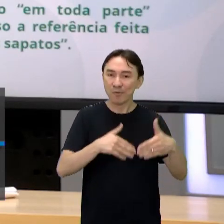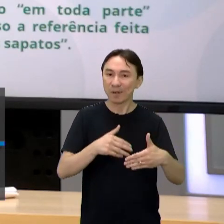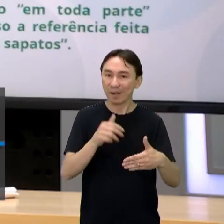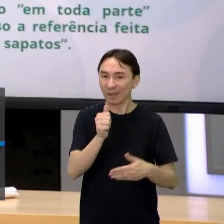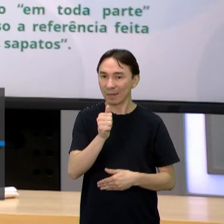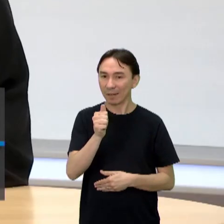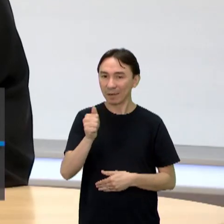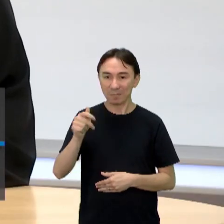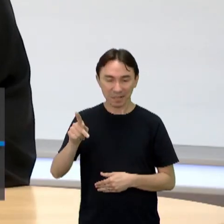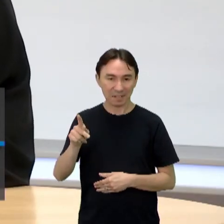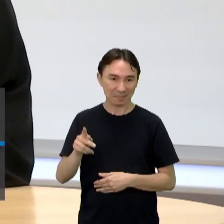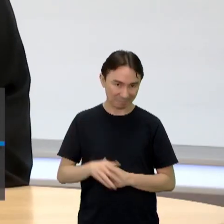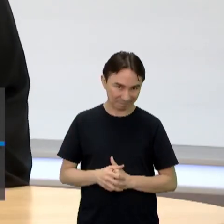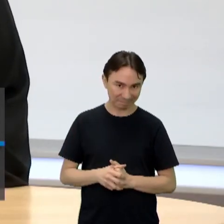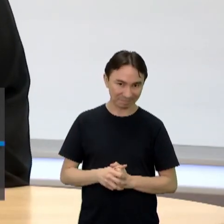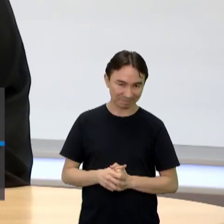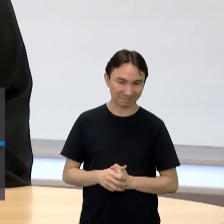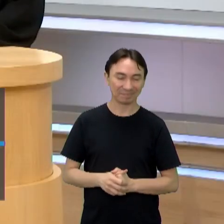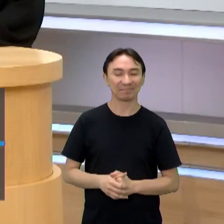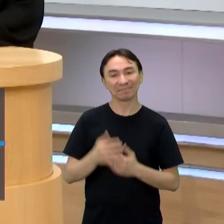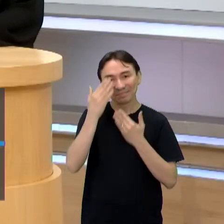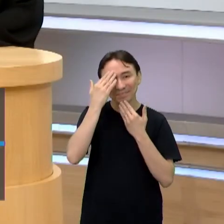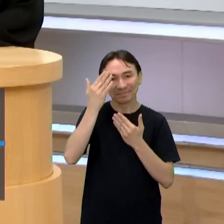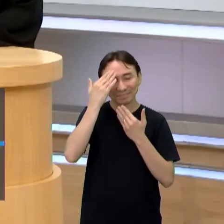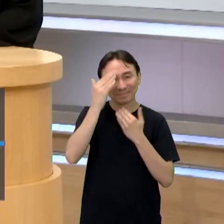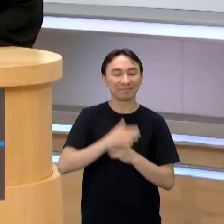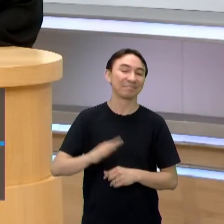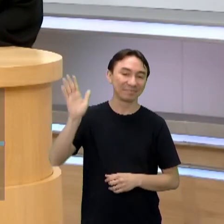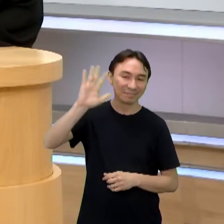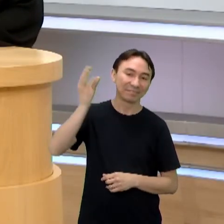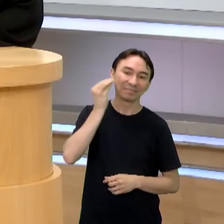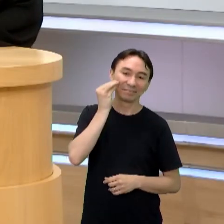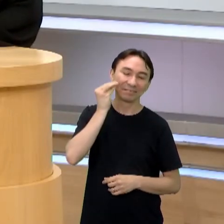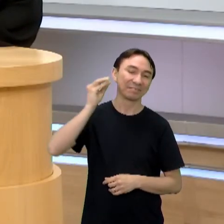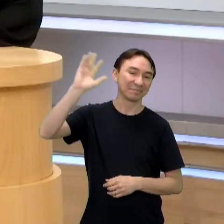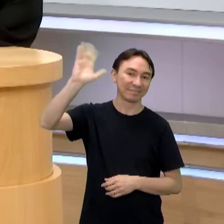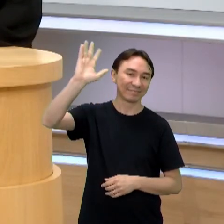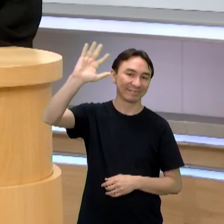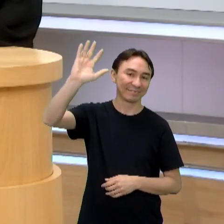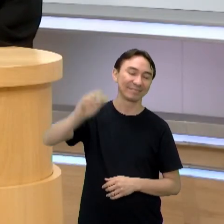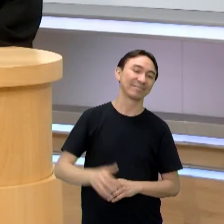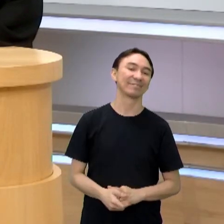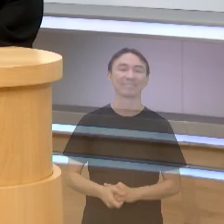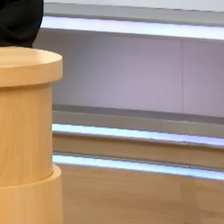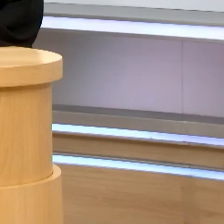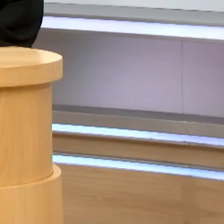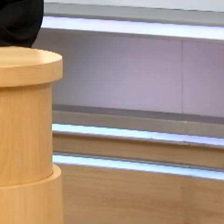Andréia? Muito obrigada, Elaine. Obrigada a todos, beijo, até a próxima. Beijo, nono ano.